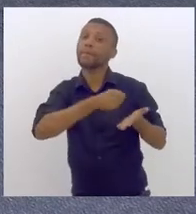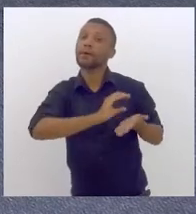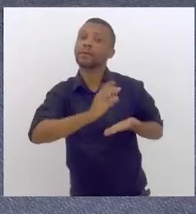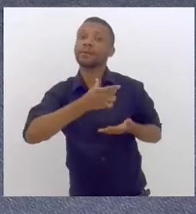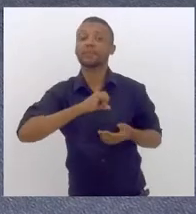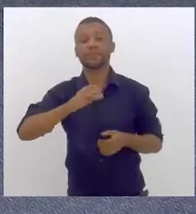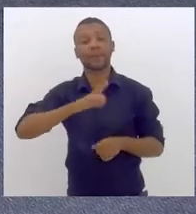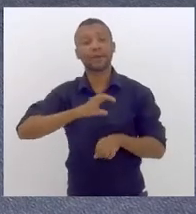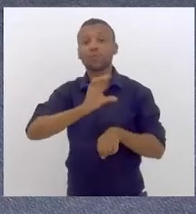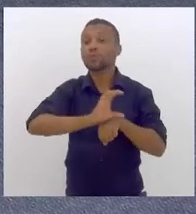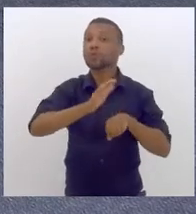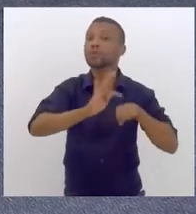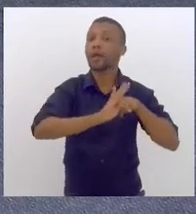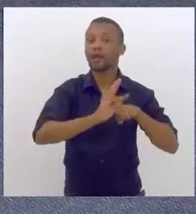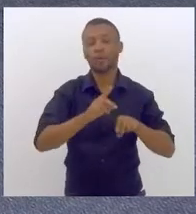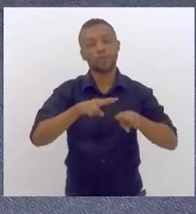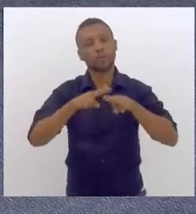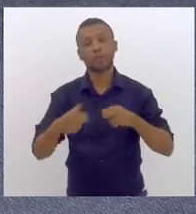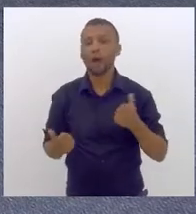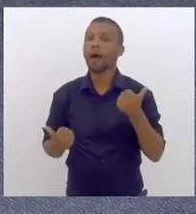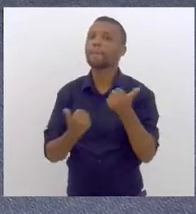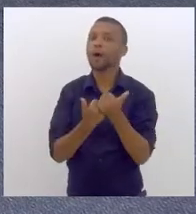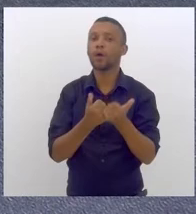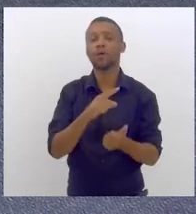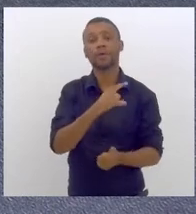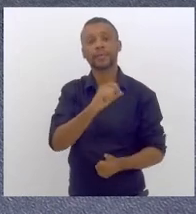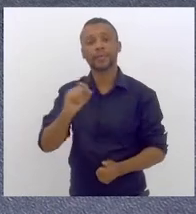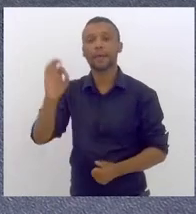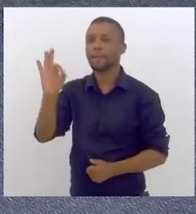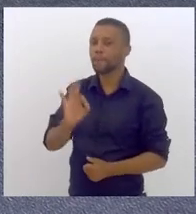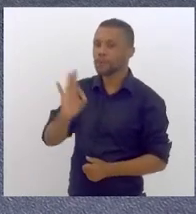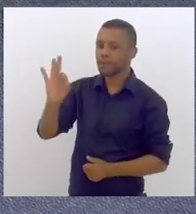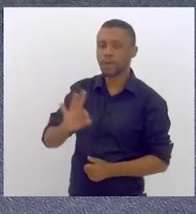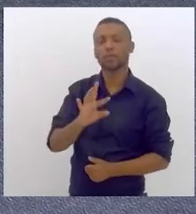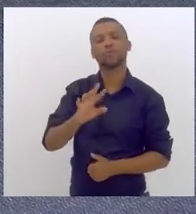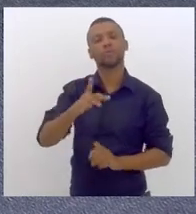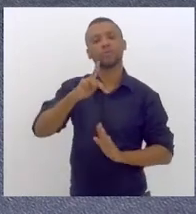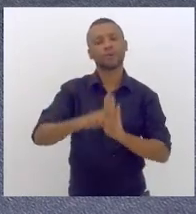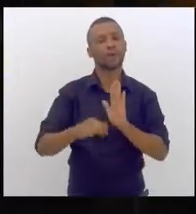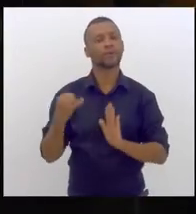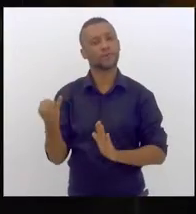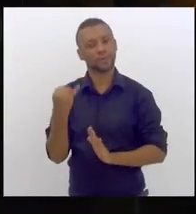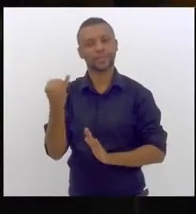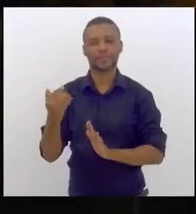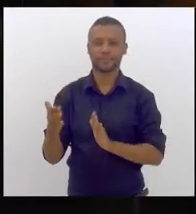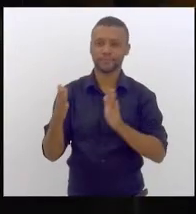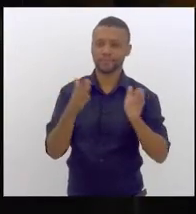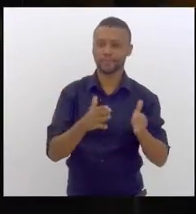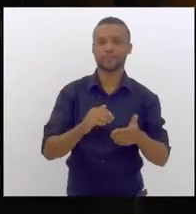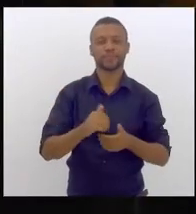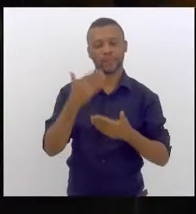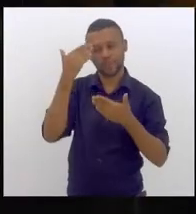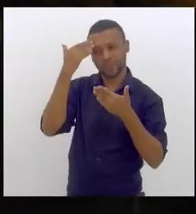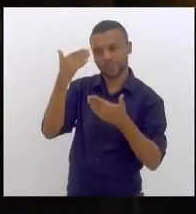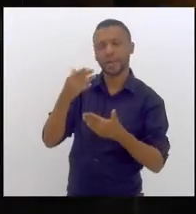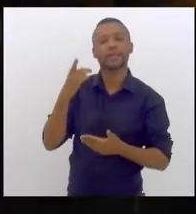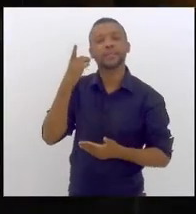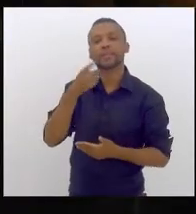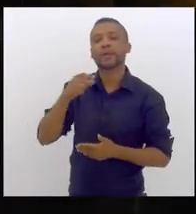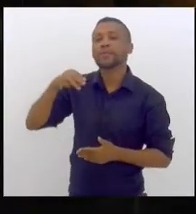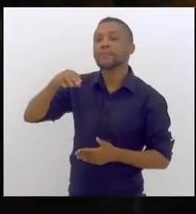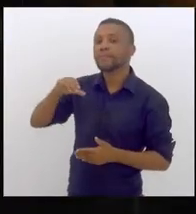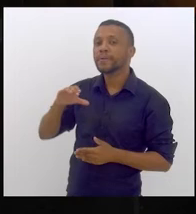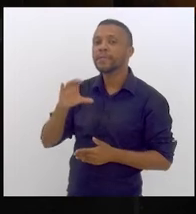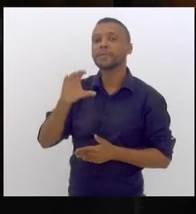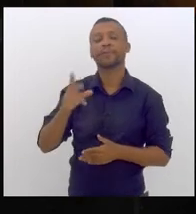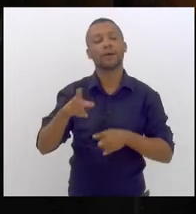curso técnico. Por isso, apoio 100% o vosso importante projeto. Muito obrigada, deputado Carlos Mink. É